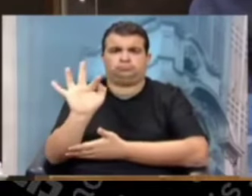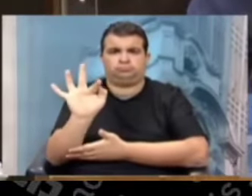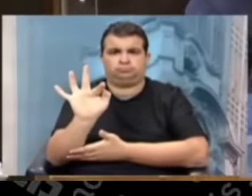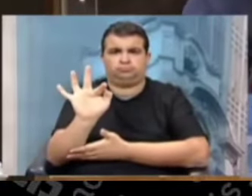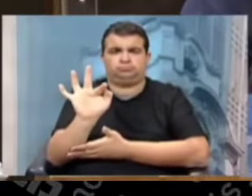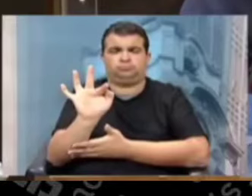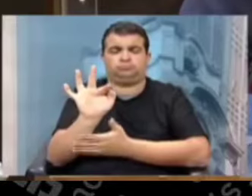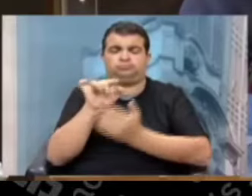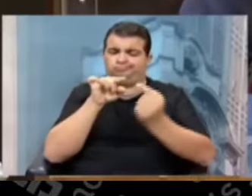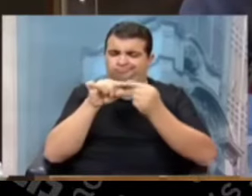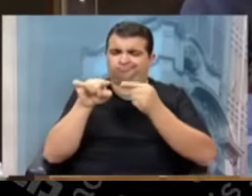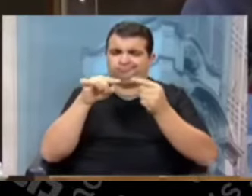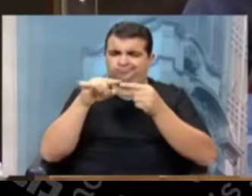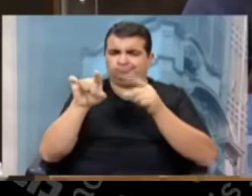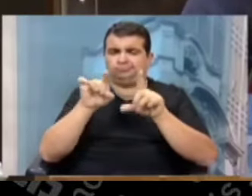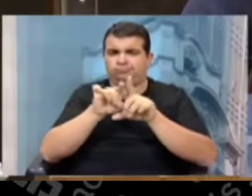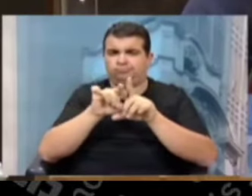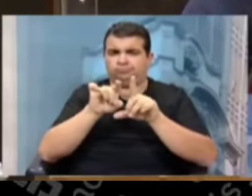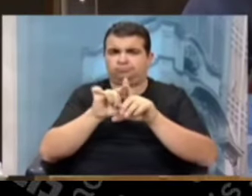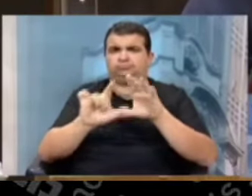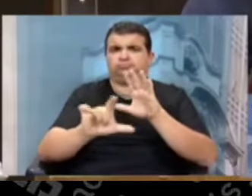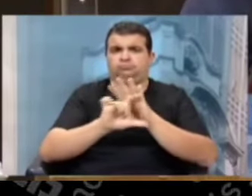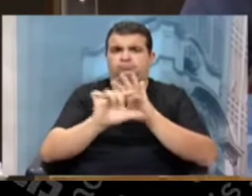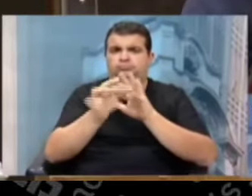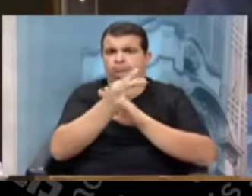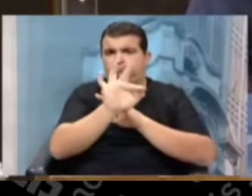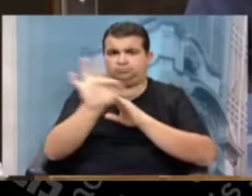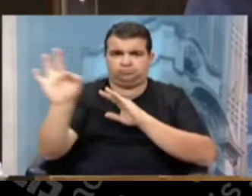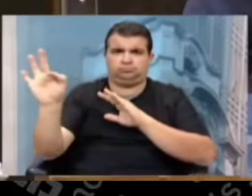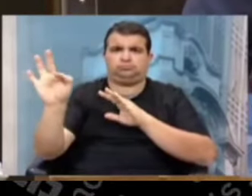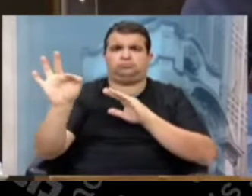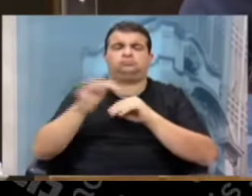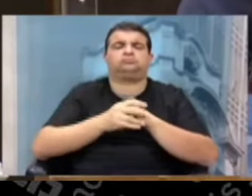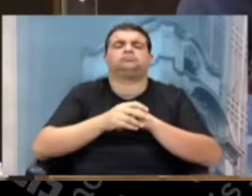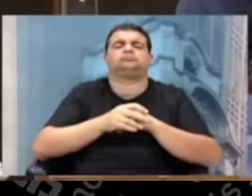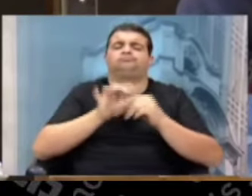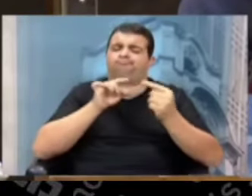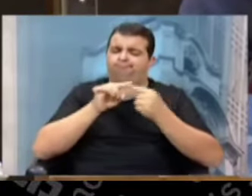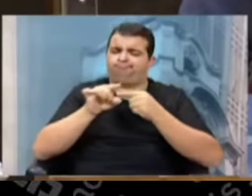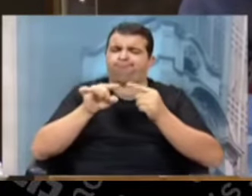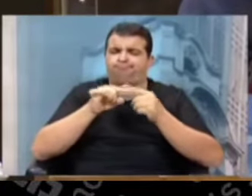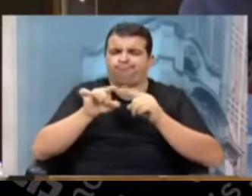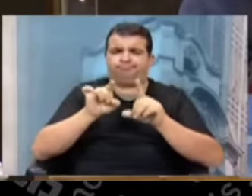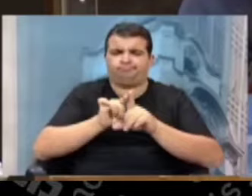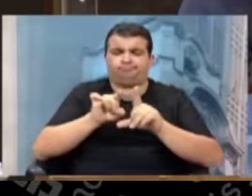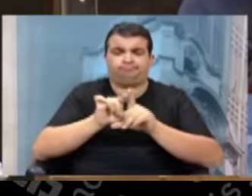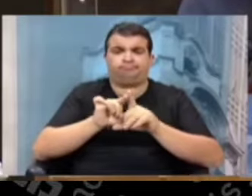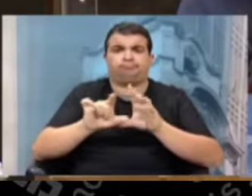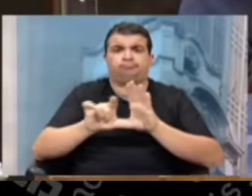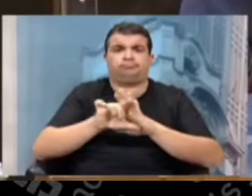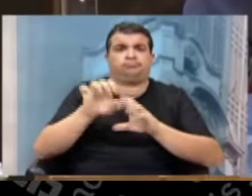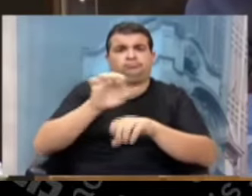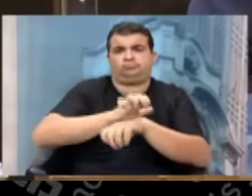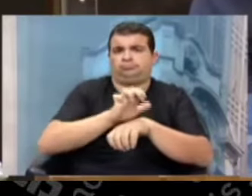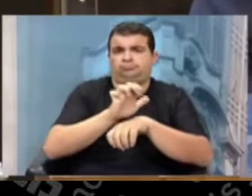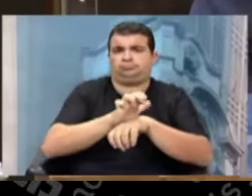em desacordo com as leis federais, em desacordo com a lei